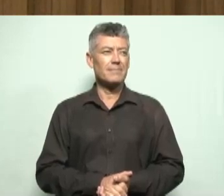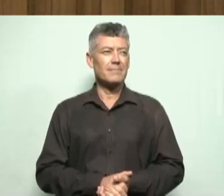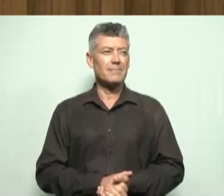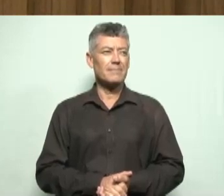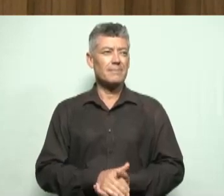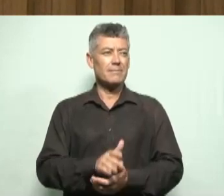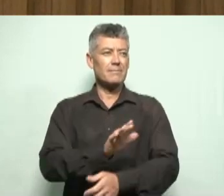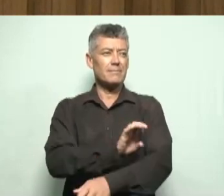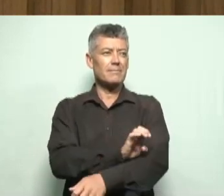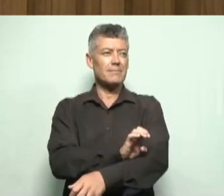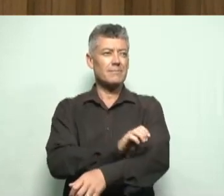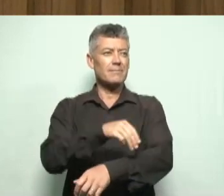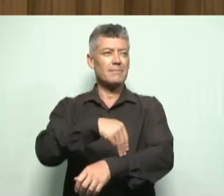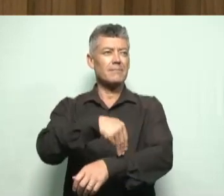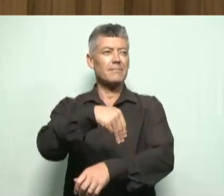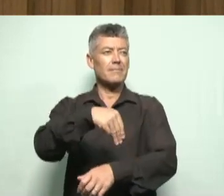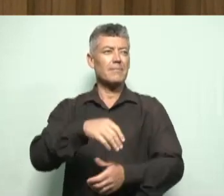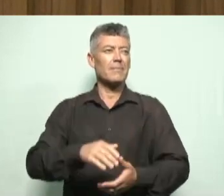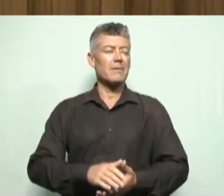Eribaldo Medeiros.